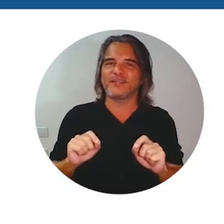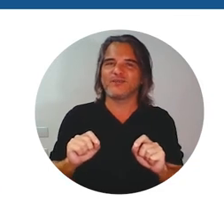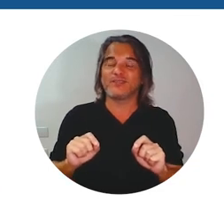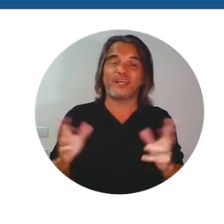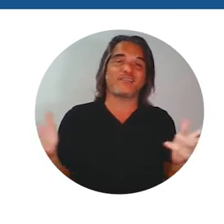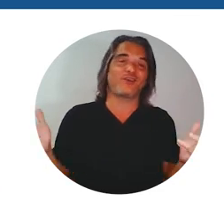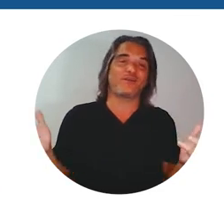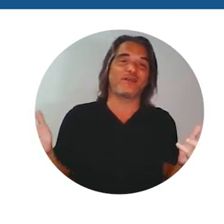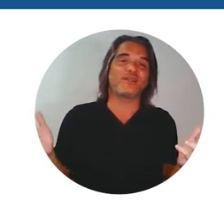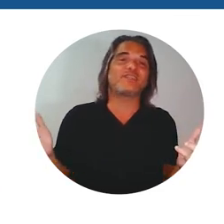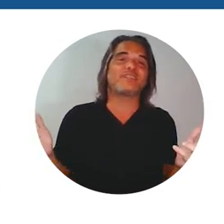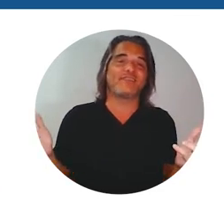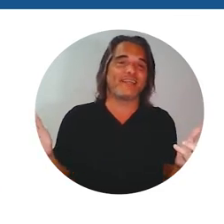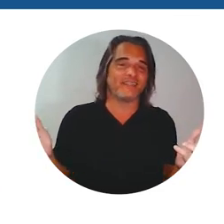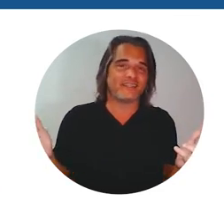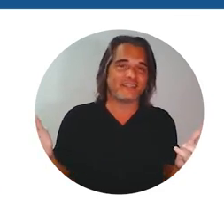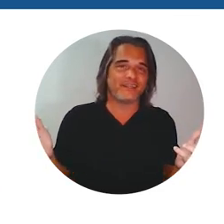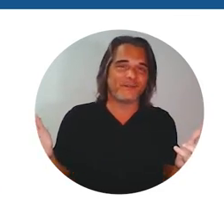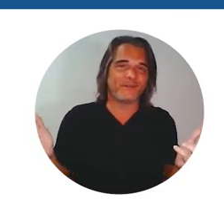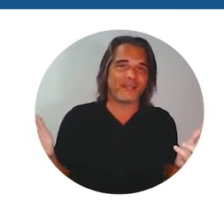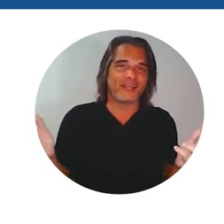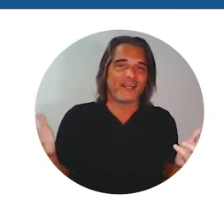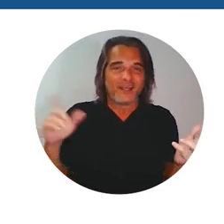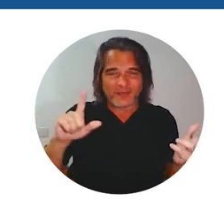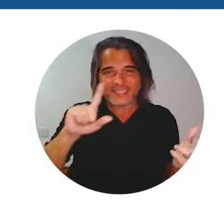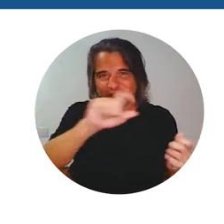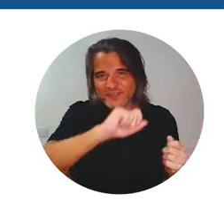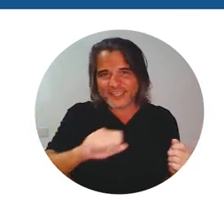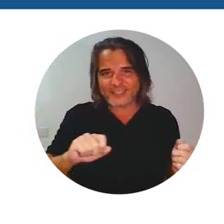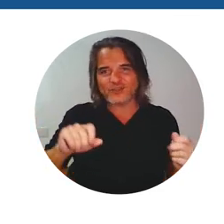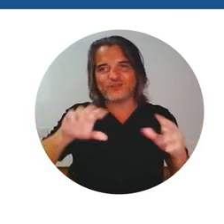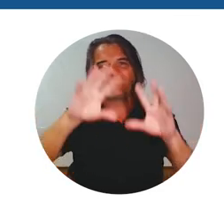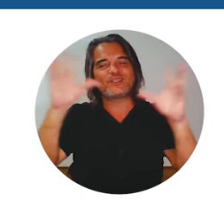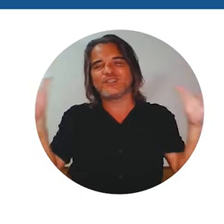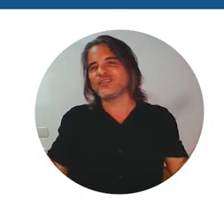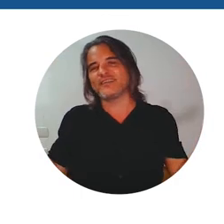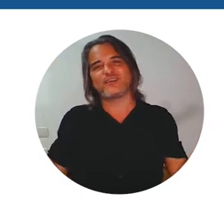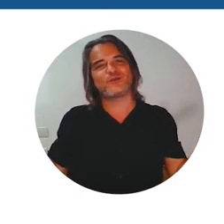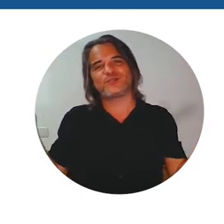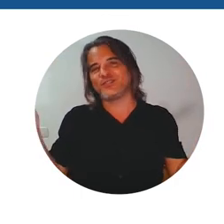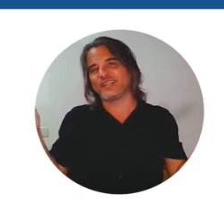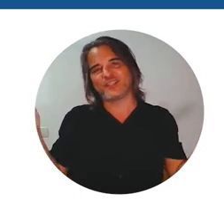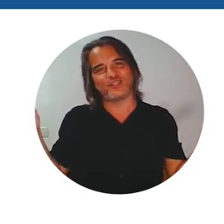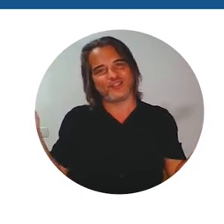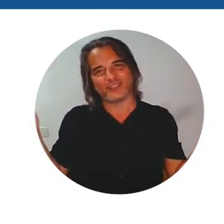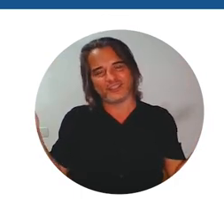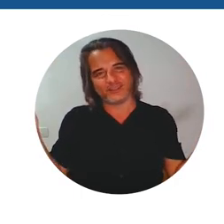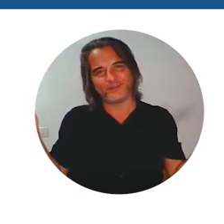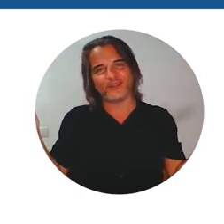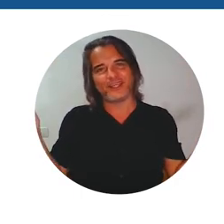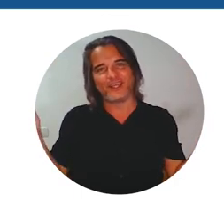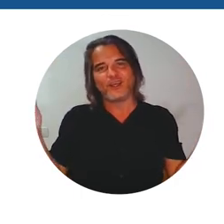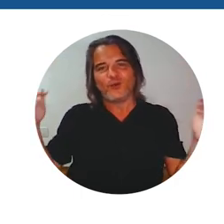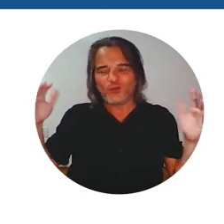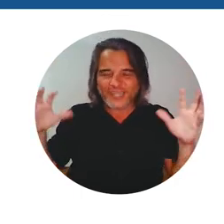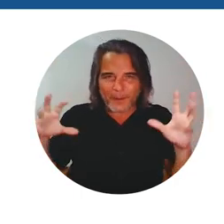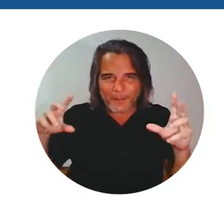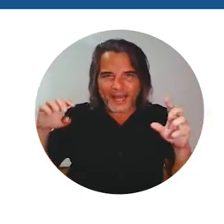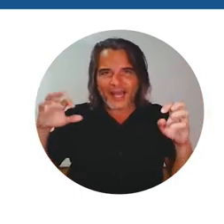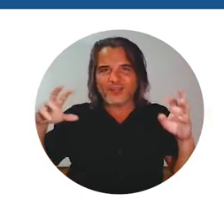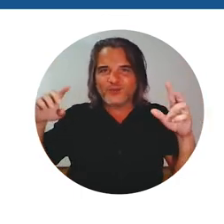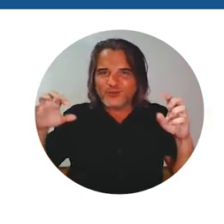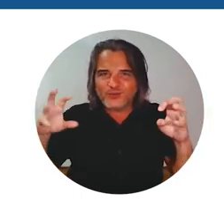boa questão e aí é só ir melhorando as evidências, né? Mas se a gente fizer isso, no fundo, a gente só vai ter um monte de estatísticas, né?